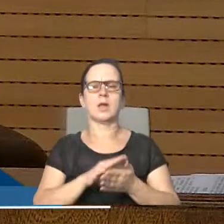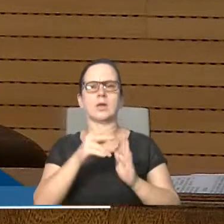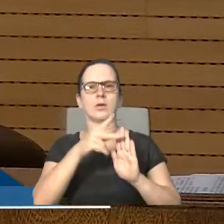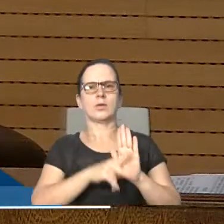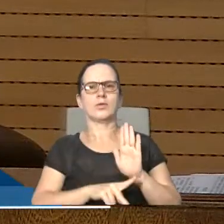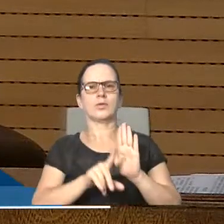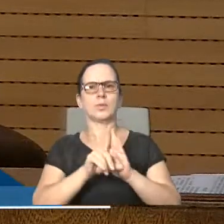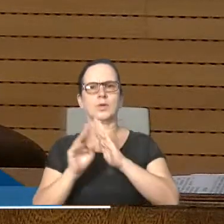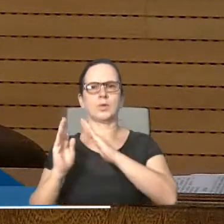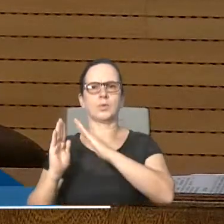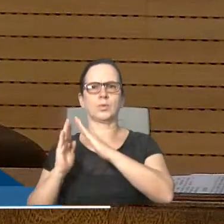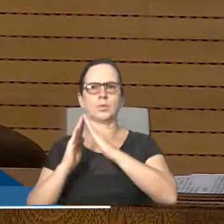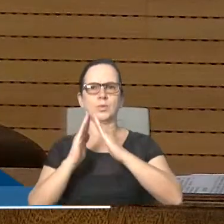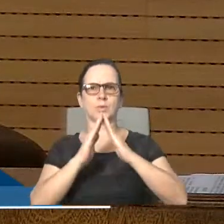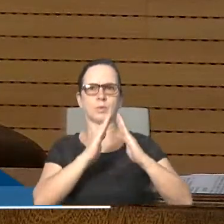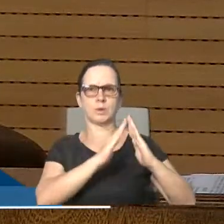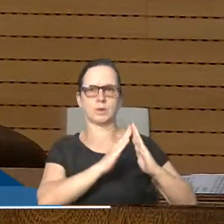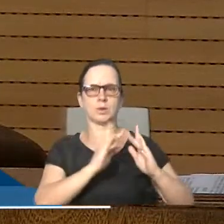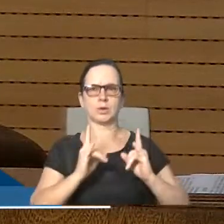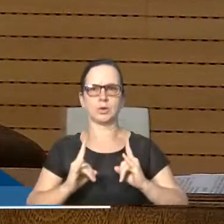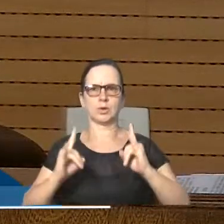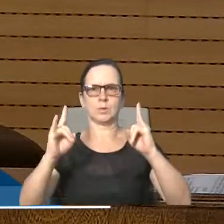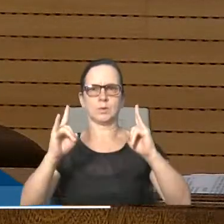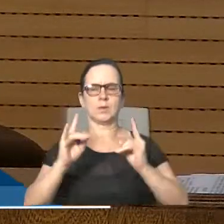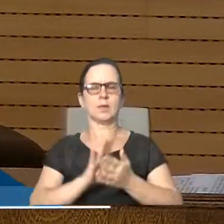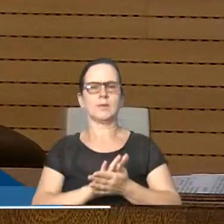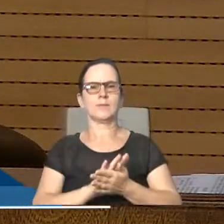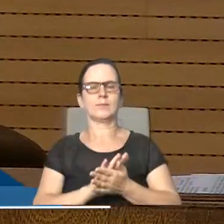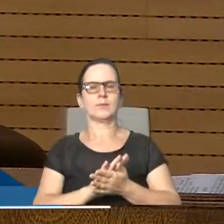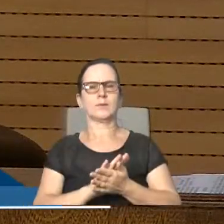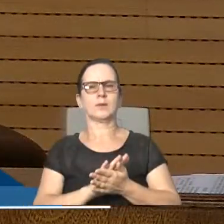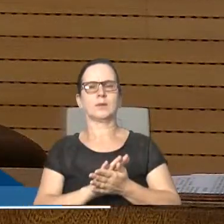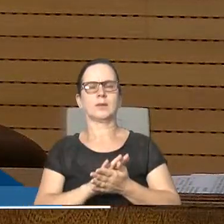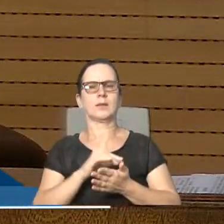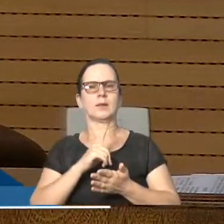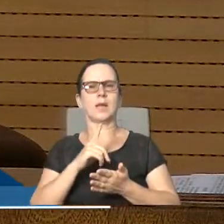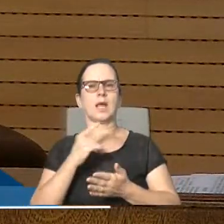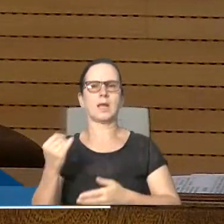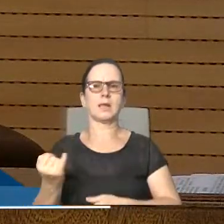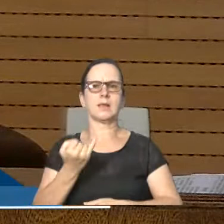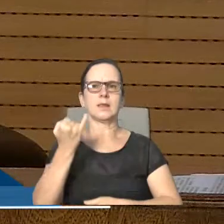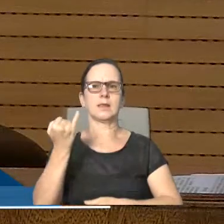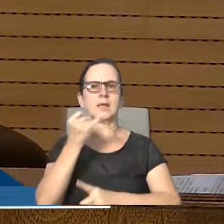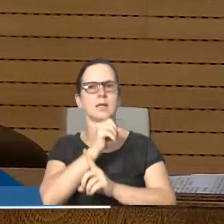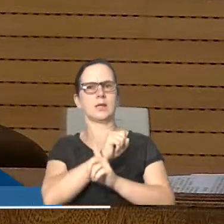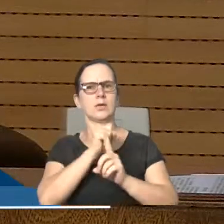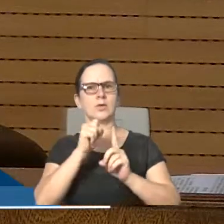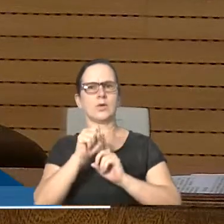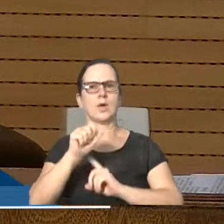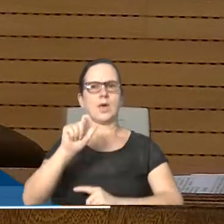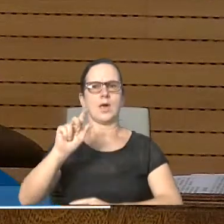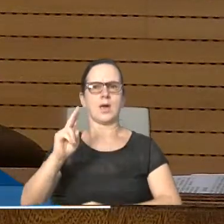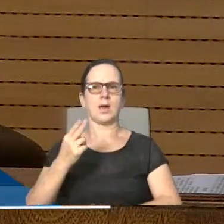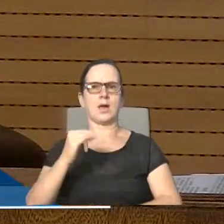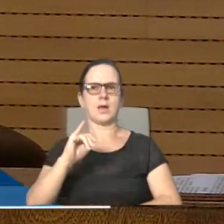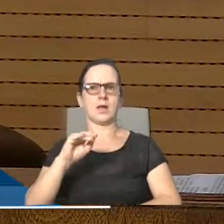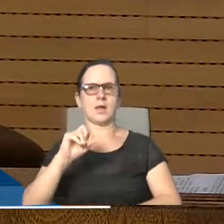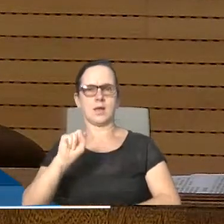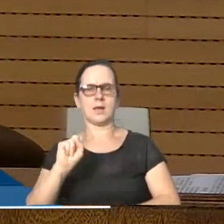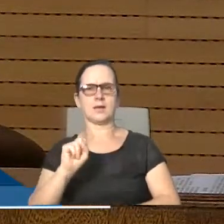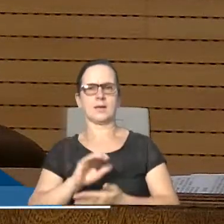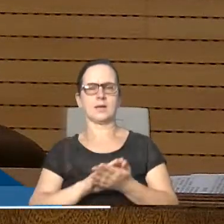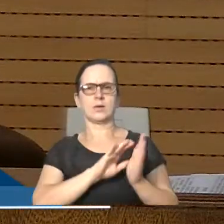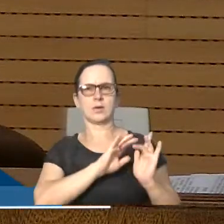projetos habitacionais. Os projetos de habitação e interesse social, HIS, são chamados de